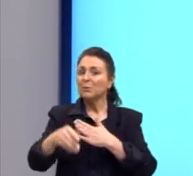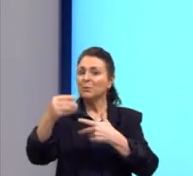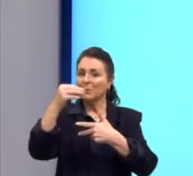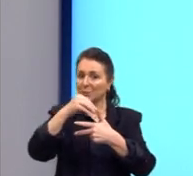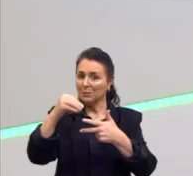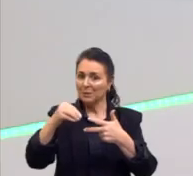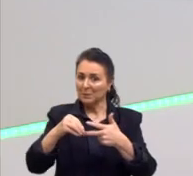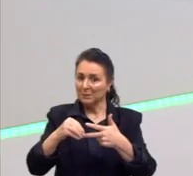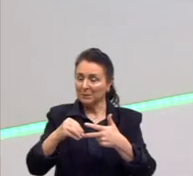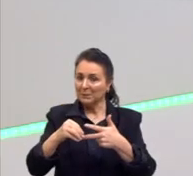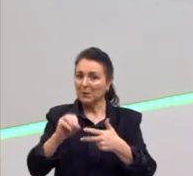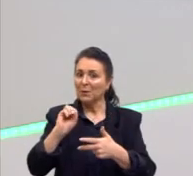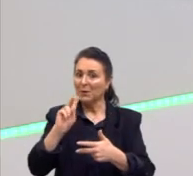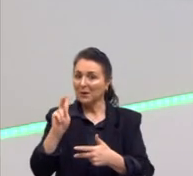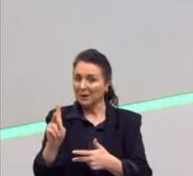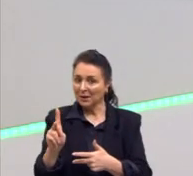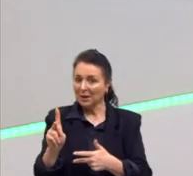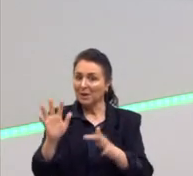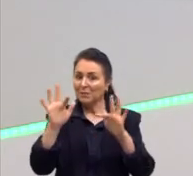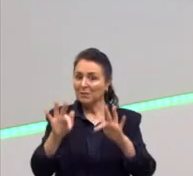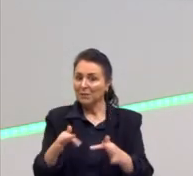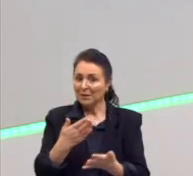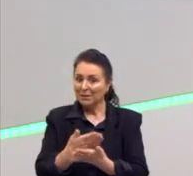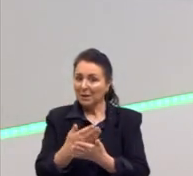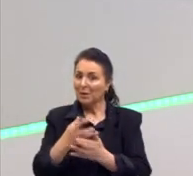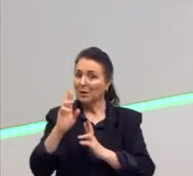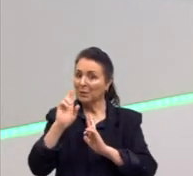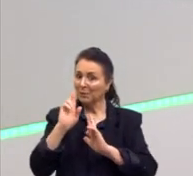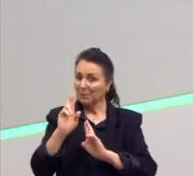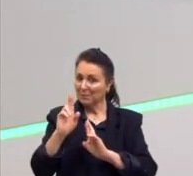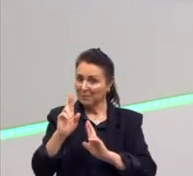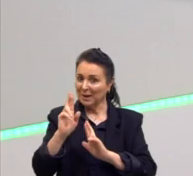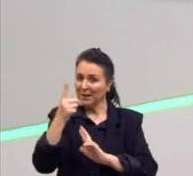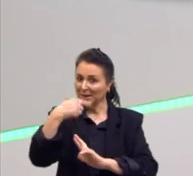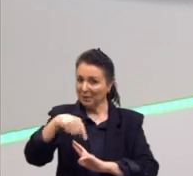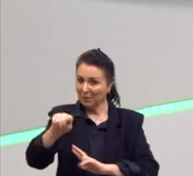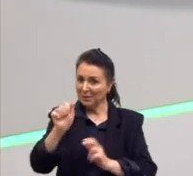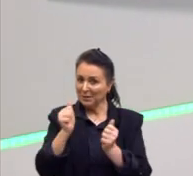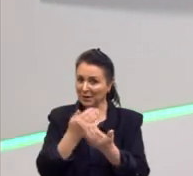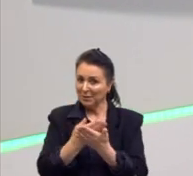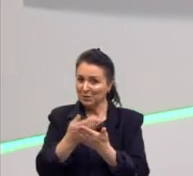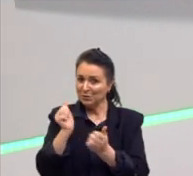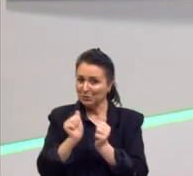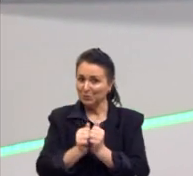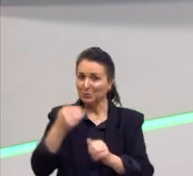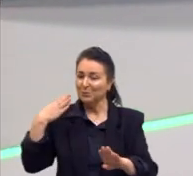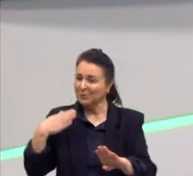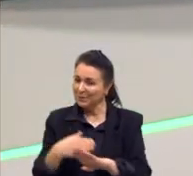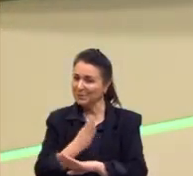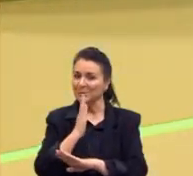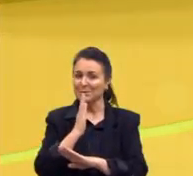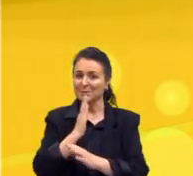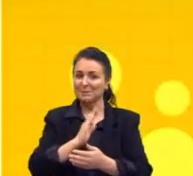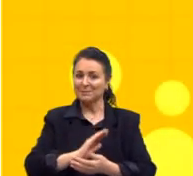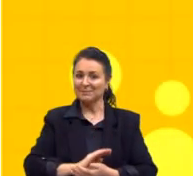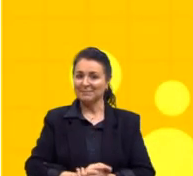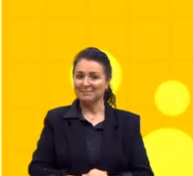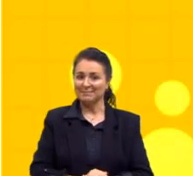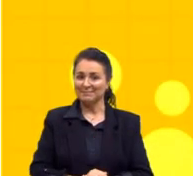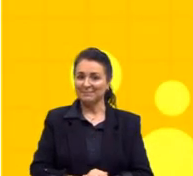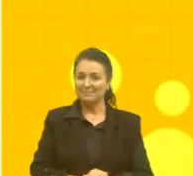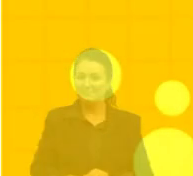certo pessoal por hoje a gente fica por aqui espero vocês nas próximas aulas e partiu passar um